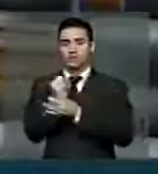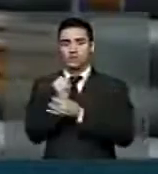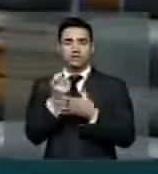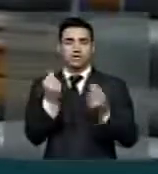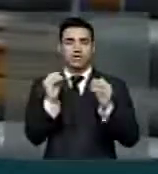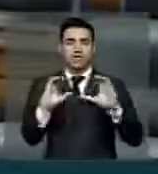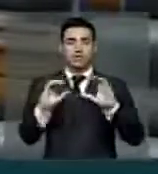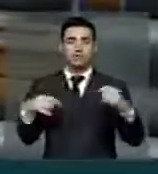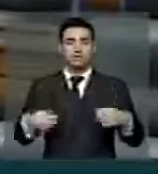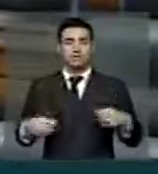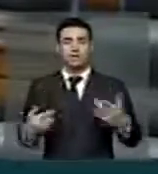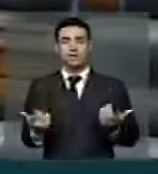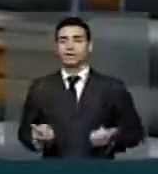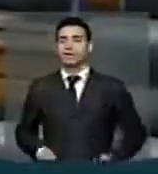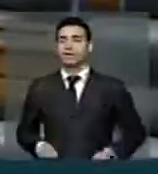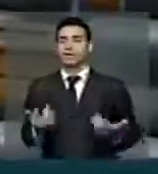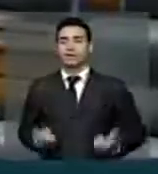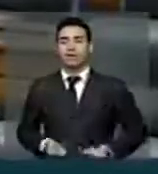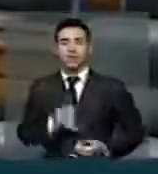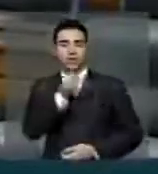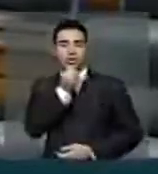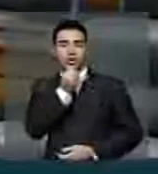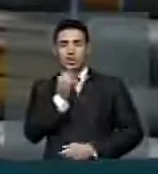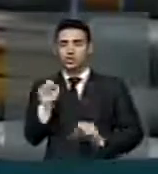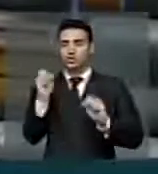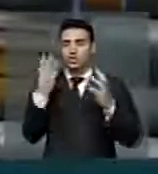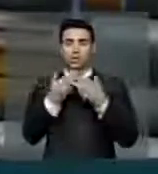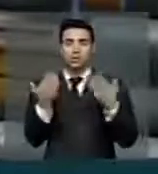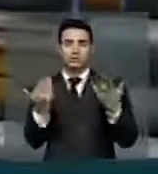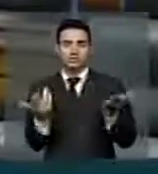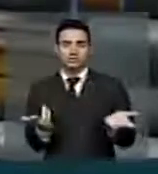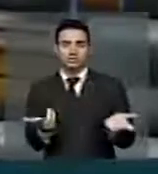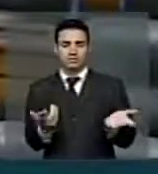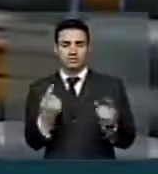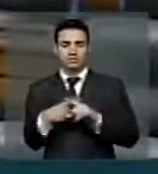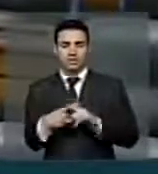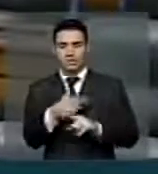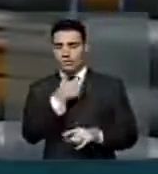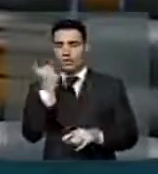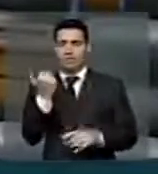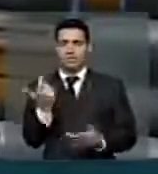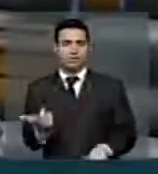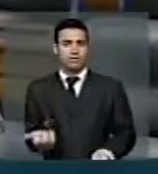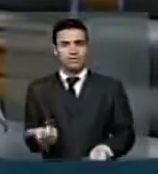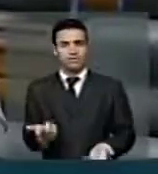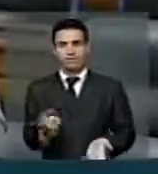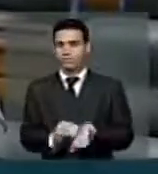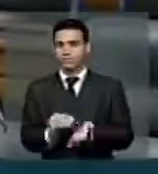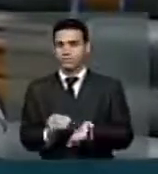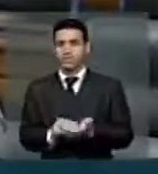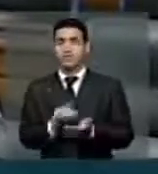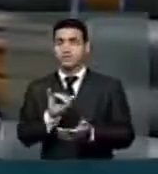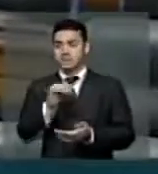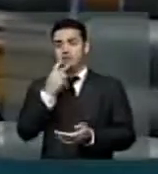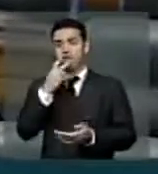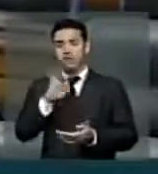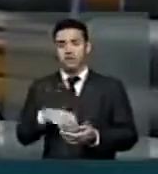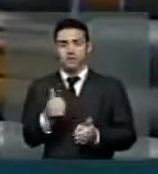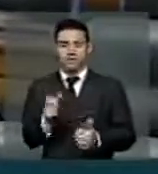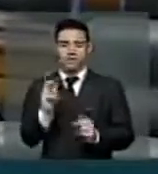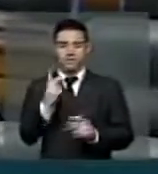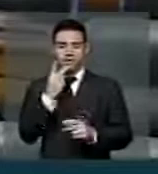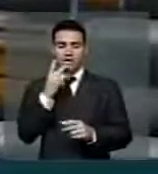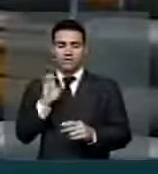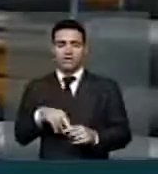pública esses gastos não me parece o que é melhor o contribuinte do Distrito Federal quando eu tenho que elogiar o elogio